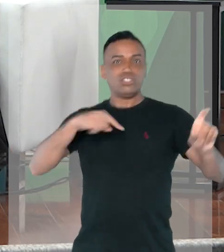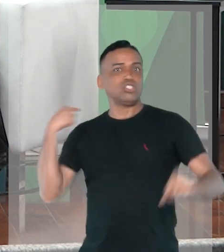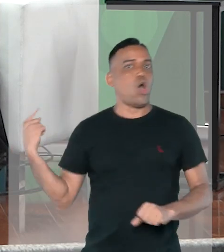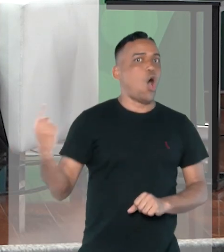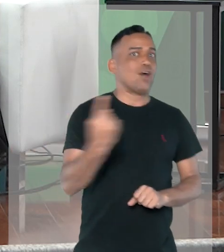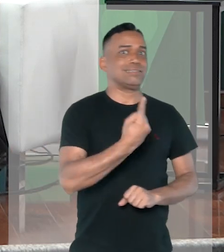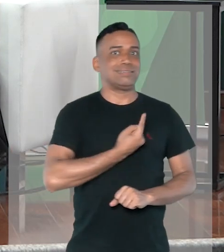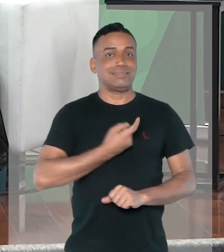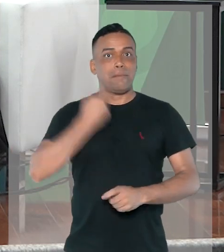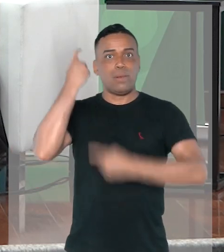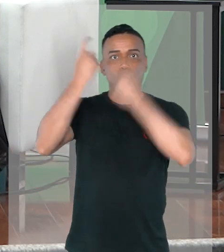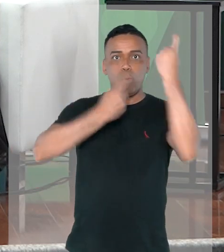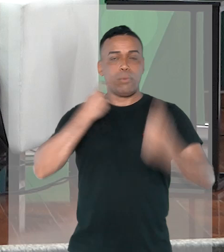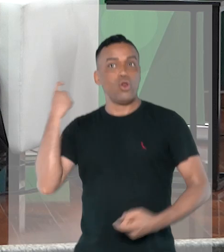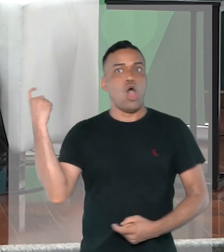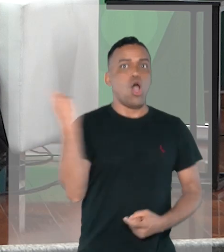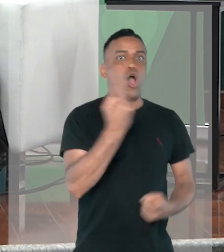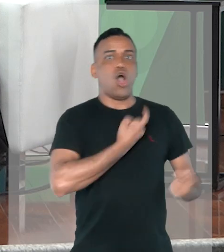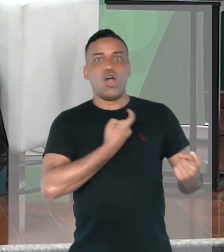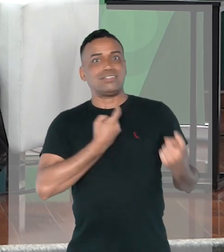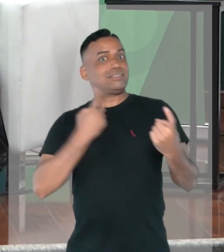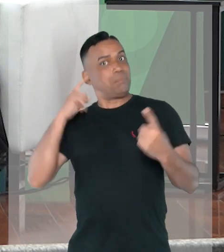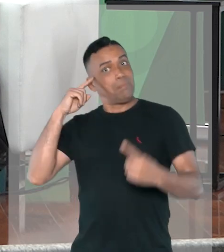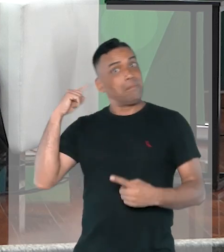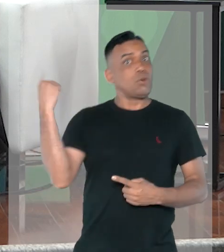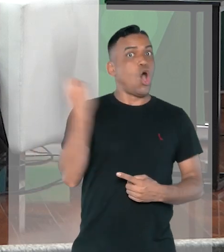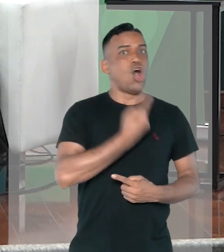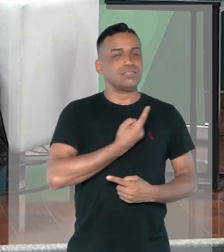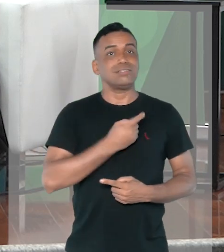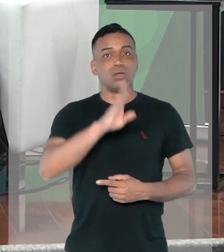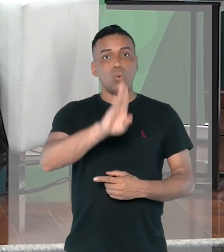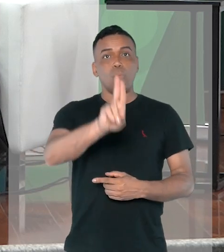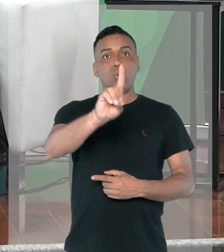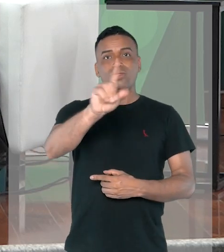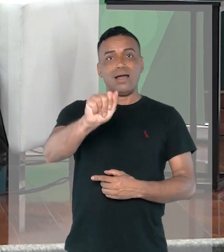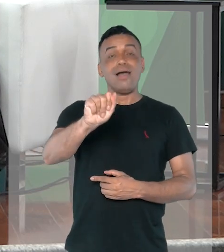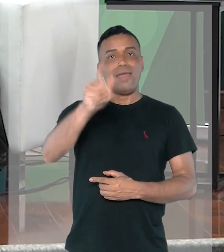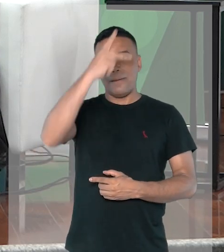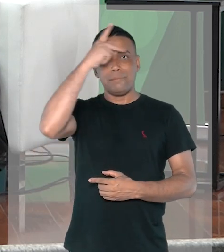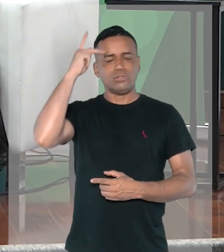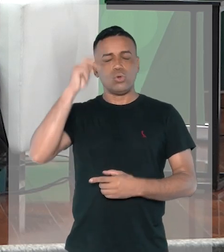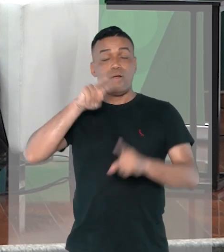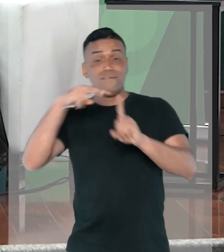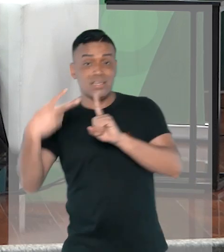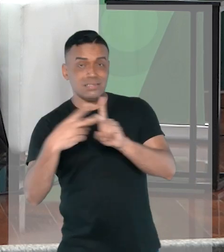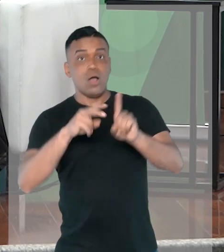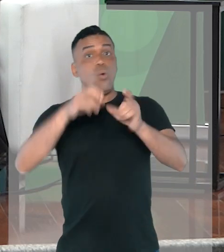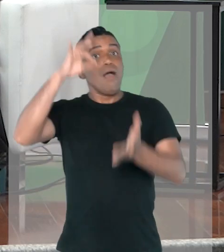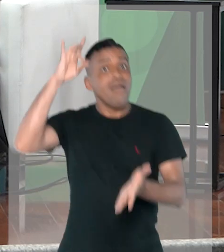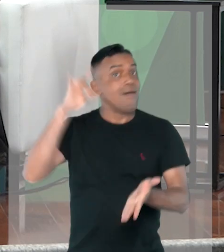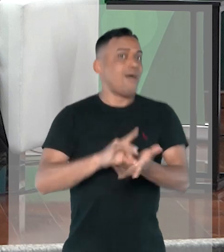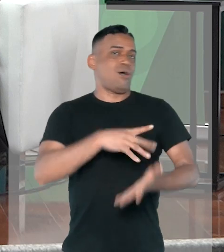estou começando a ter um vislumbre do que a gente chama mente Buda. Buda quer dizer isso, aquele que acorda, que desperta. Não é uma deidade, é um